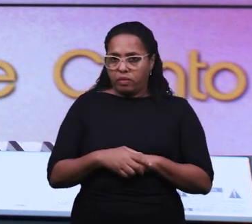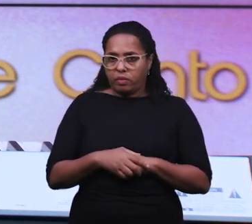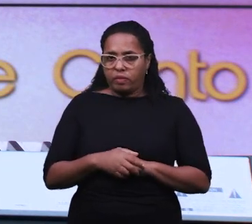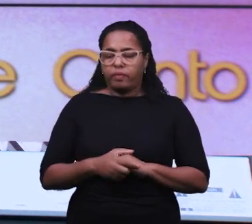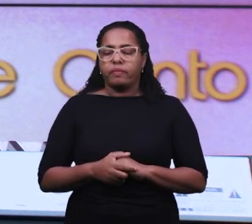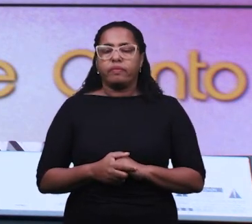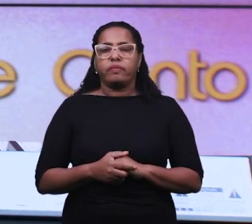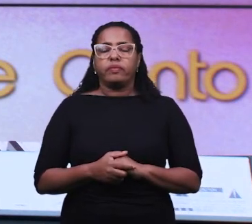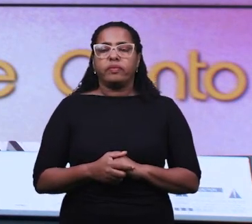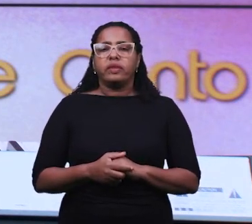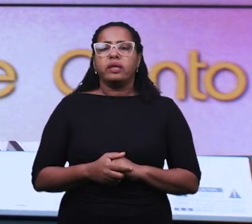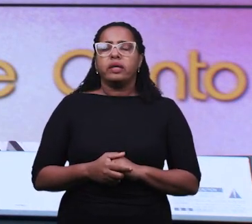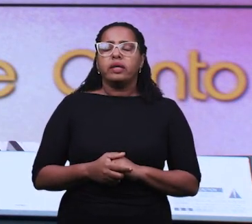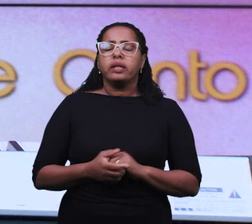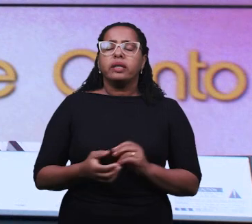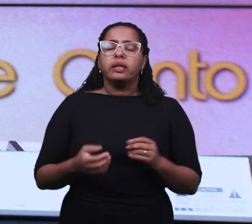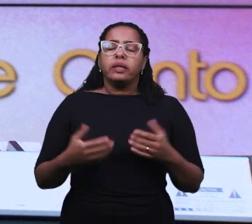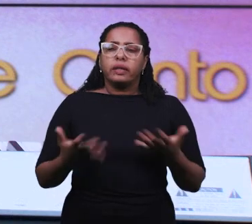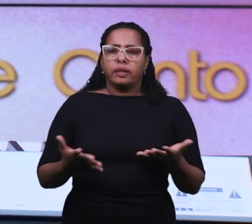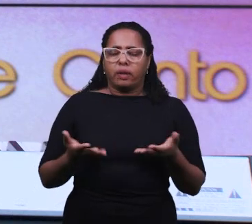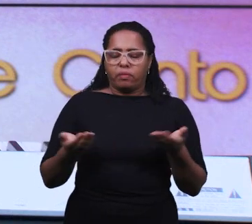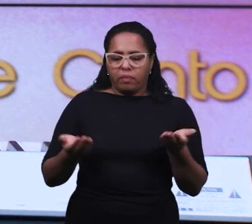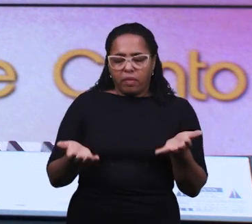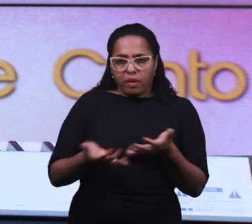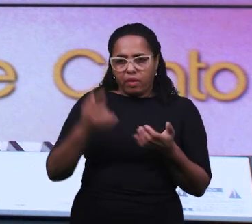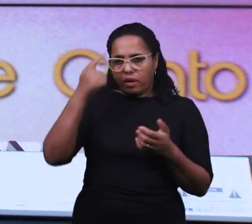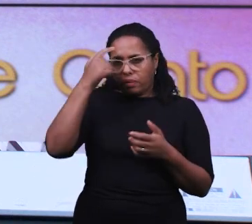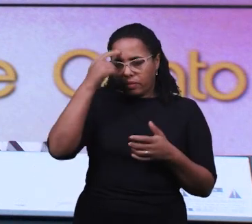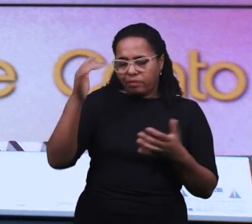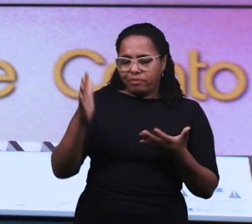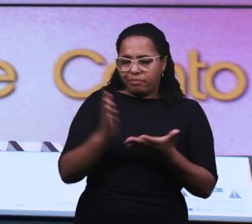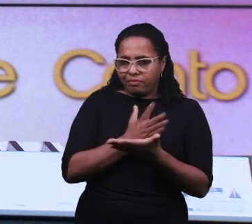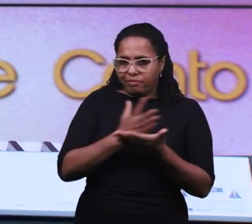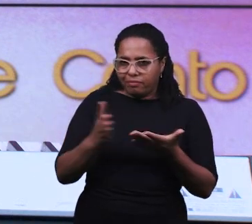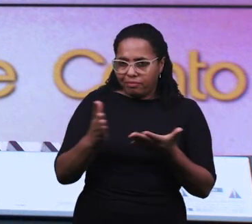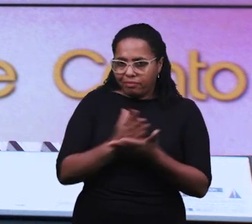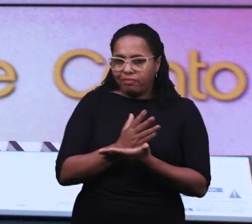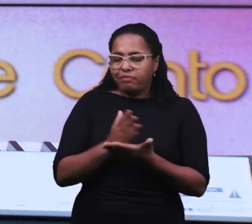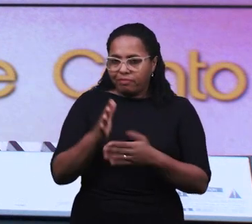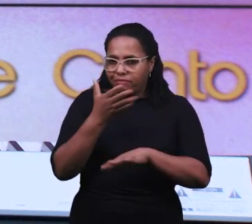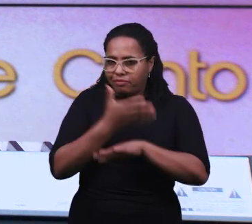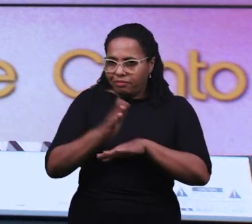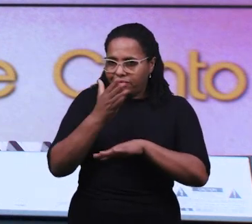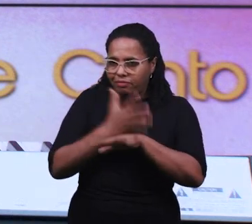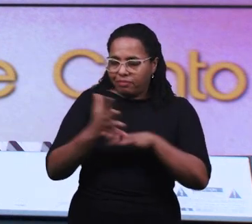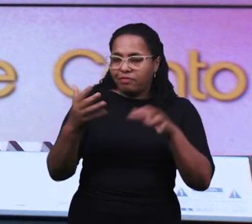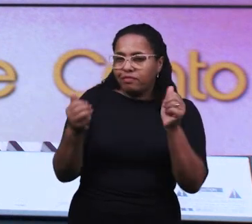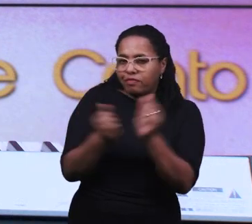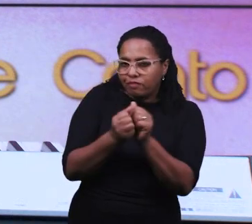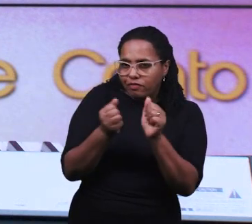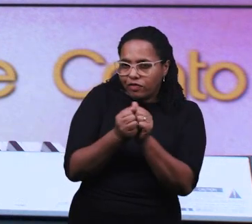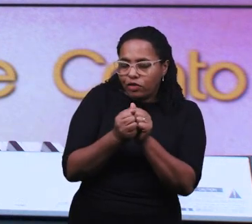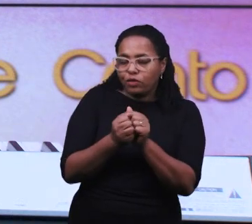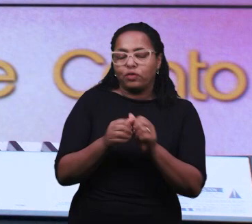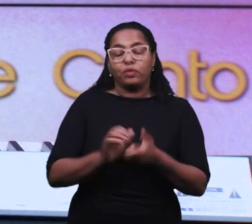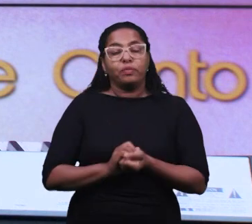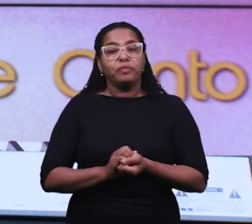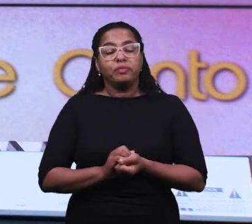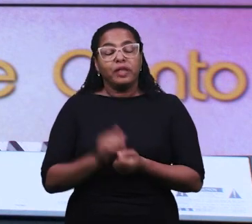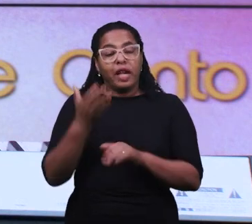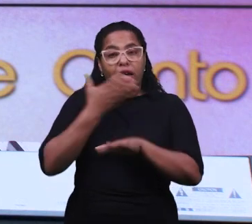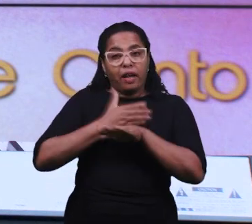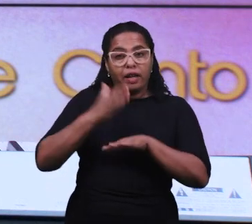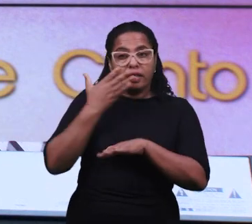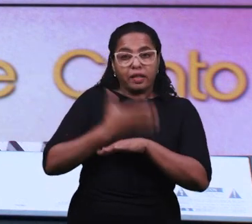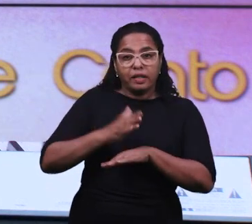postura. E aí nós vamos pensar o seguinte agora, vamos fazer alguns exercícios juntos. E esses exercícios